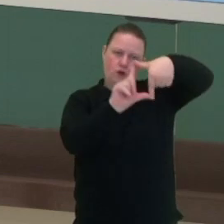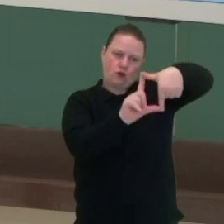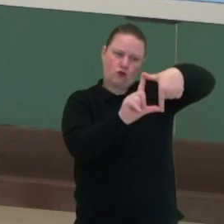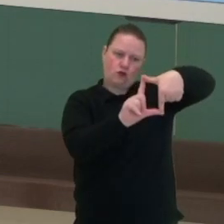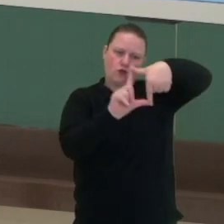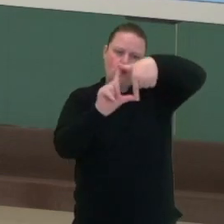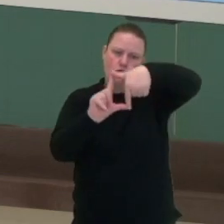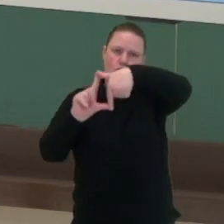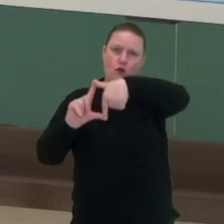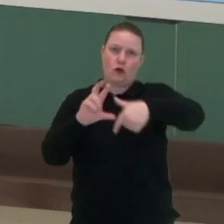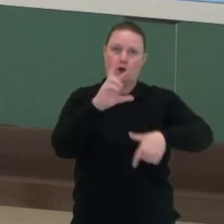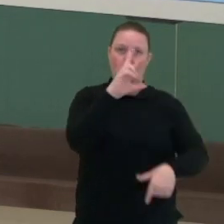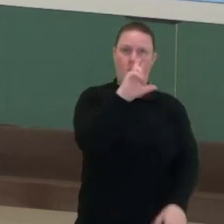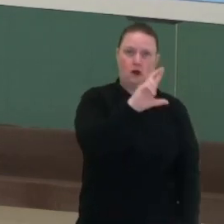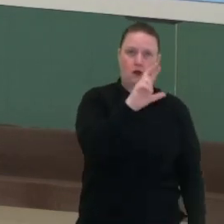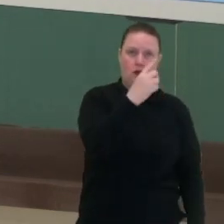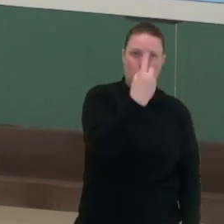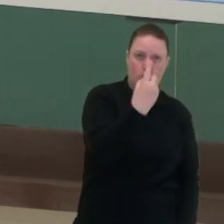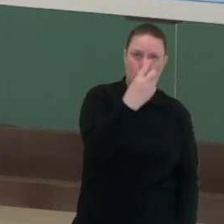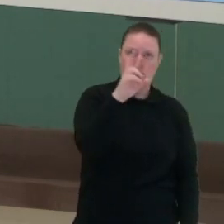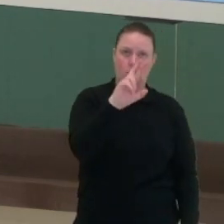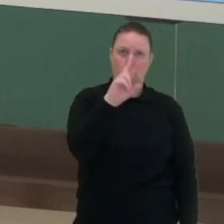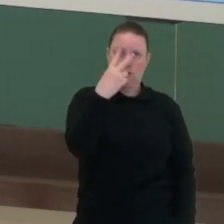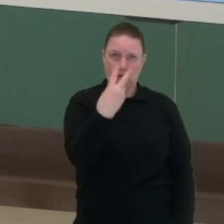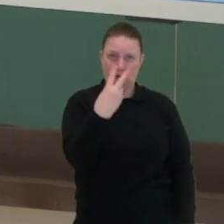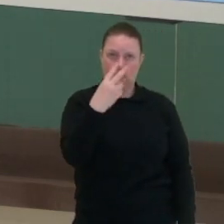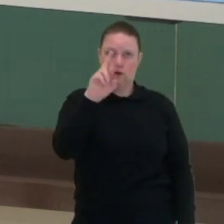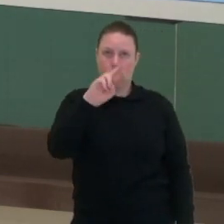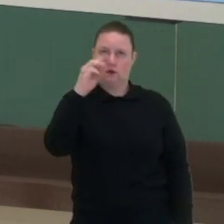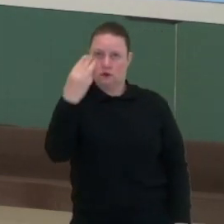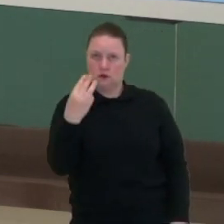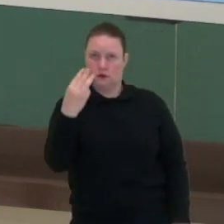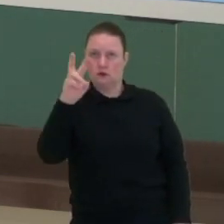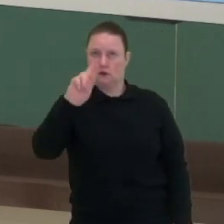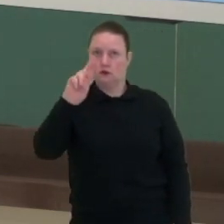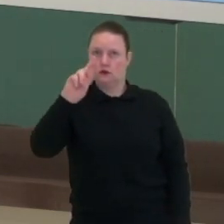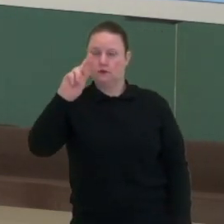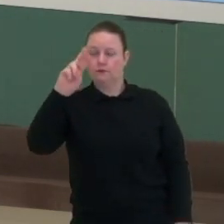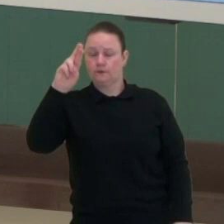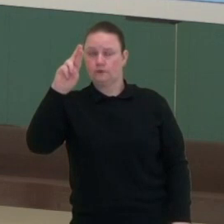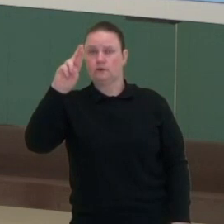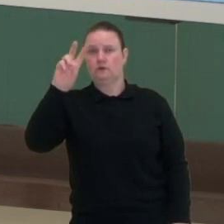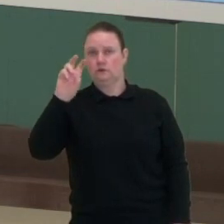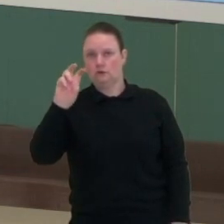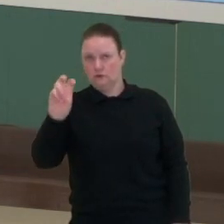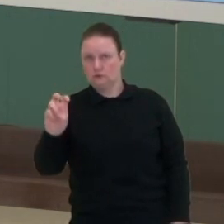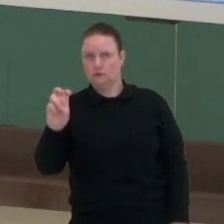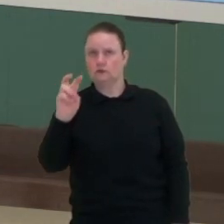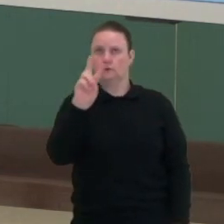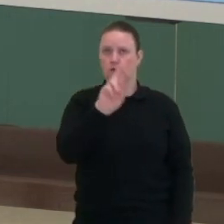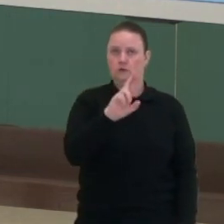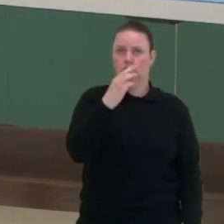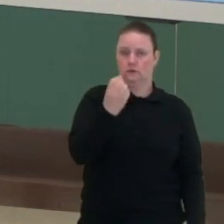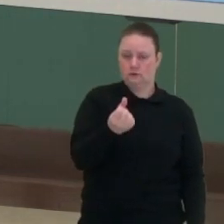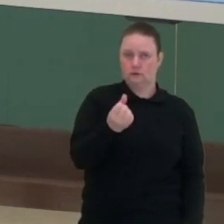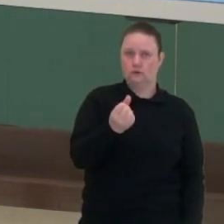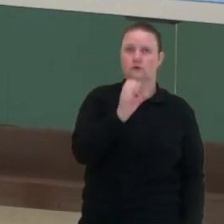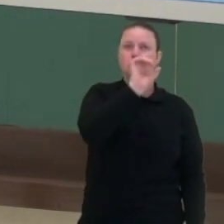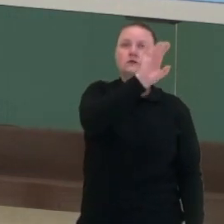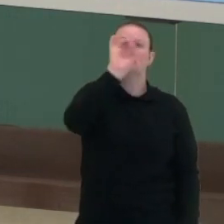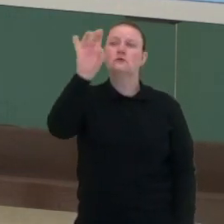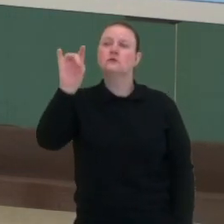colocou R1, R2, R3, R4, R5 e R6? Cada